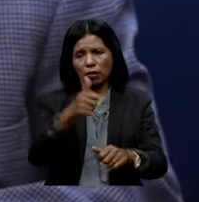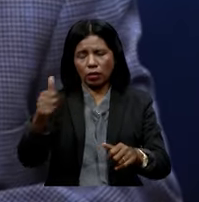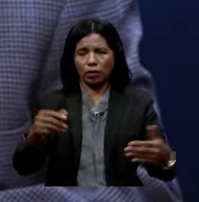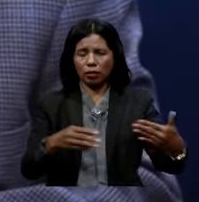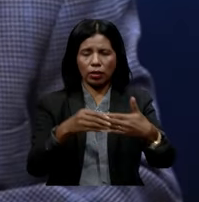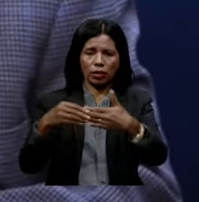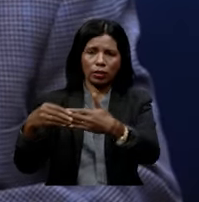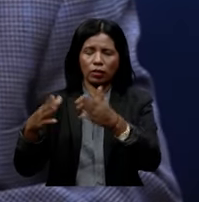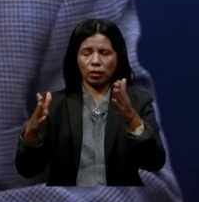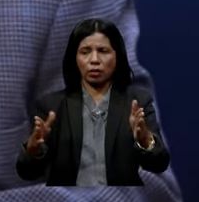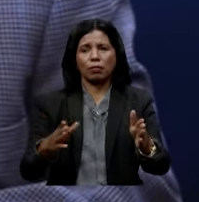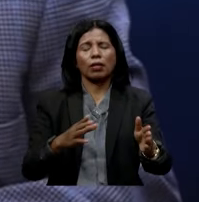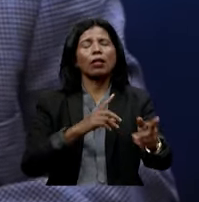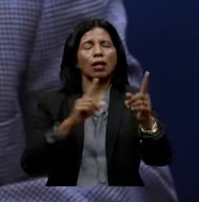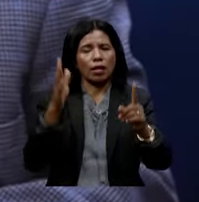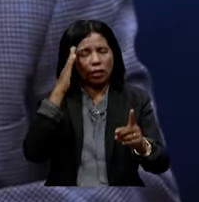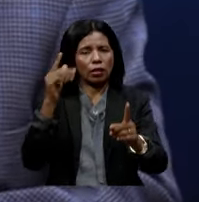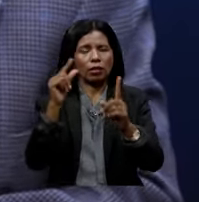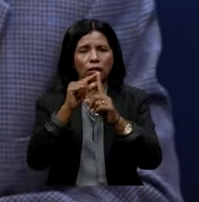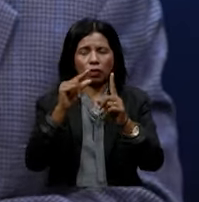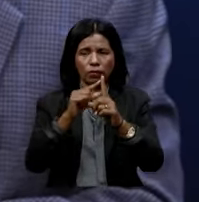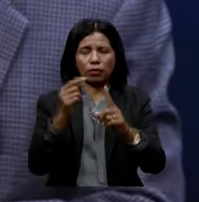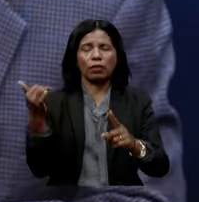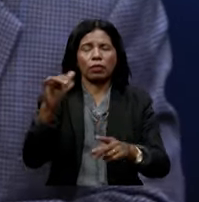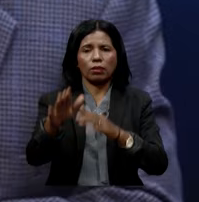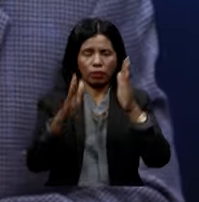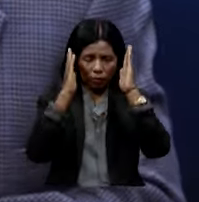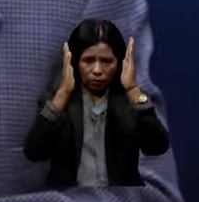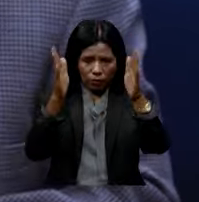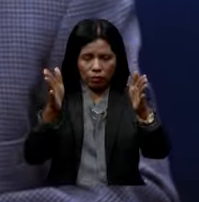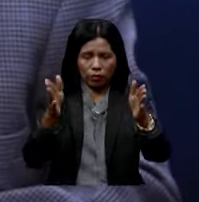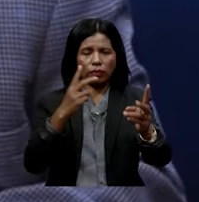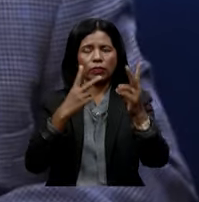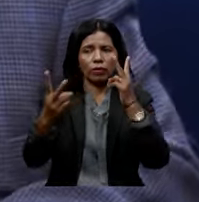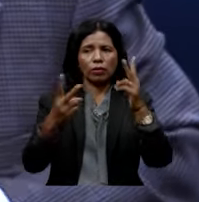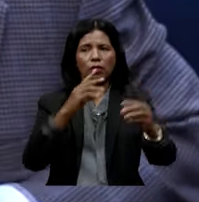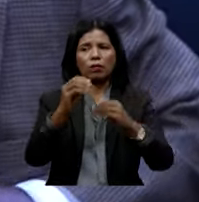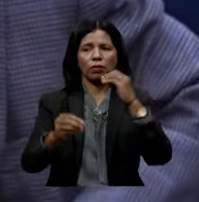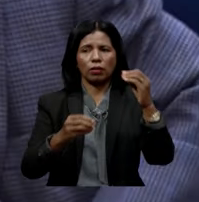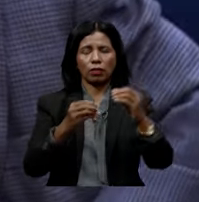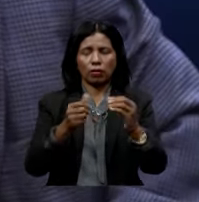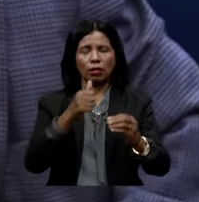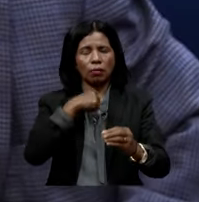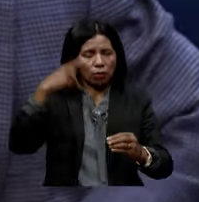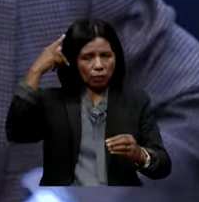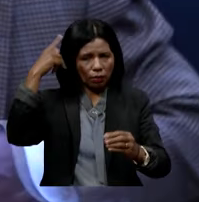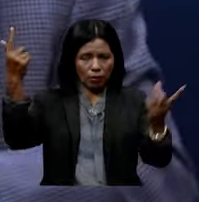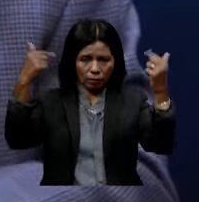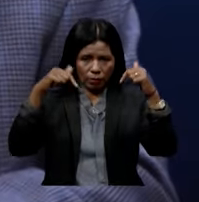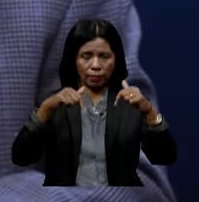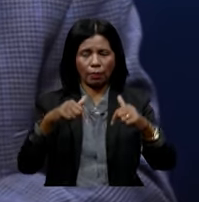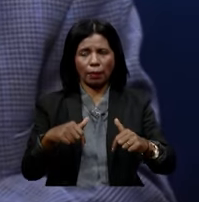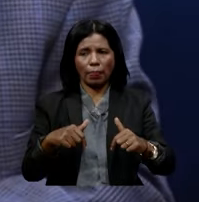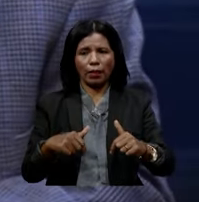Sira, mas interpreta Rasik, quando vai sentir a visita que a magna conjunção do Papa Francisco Nian